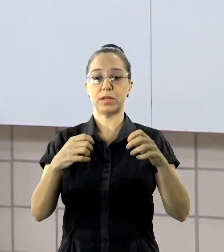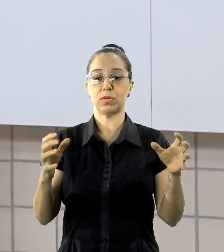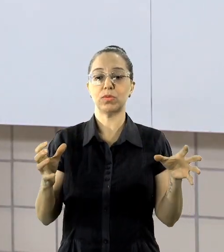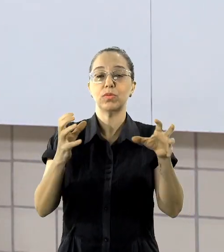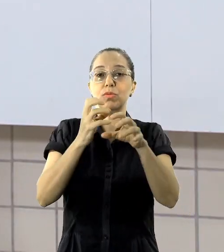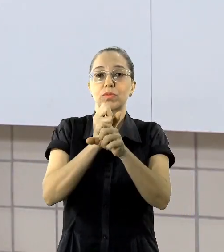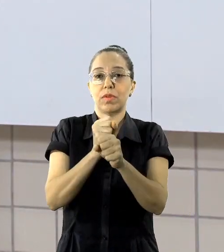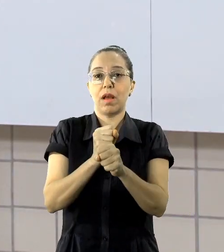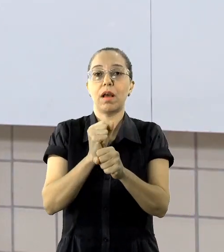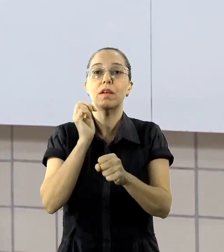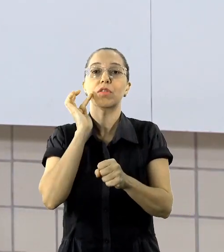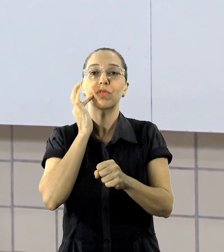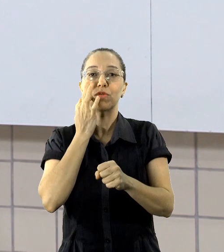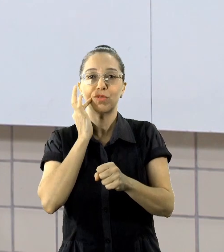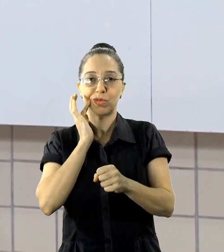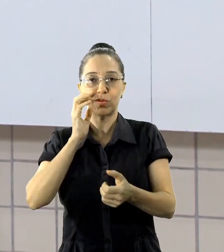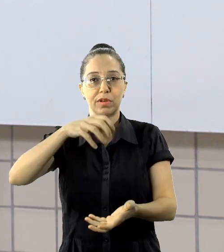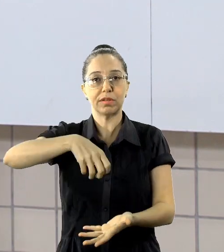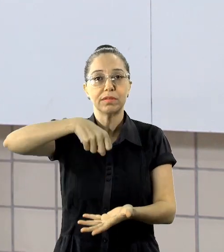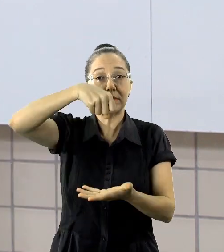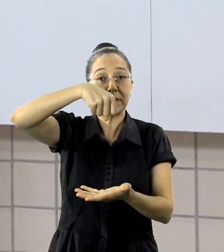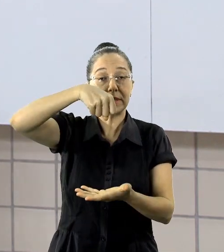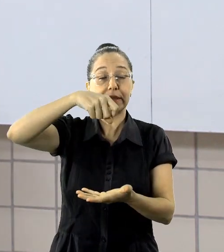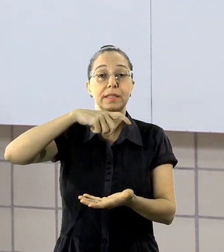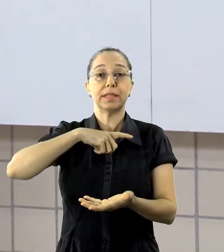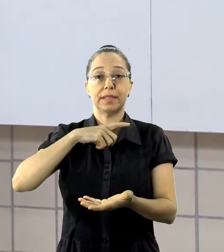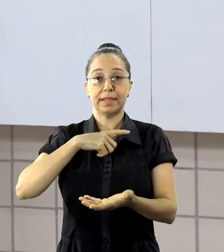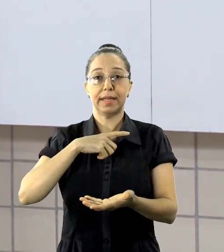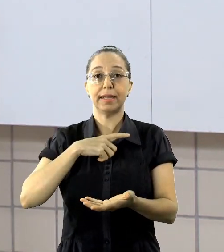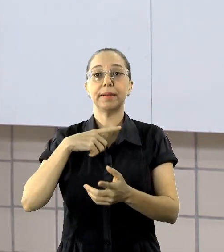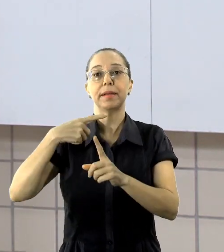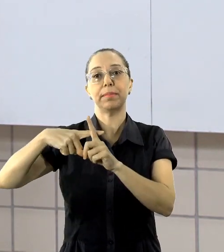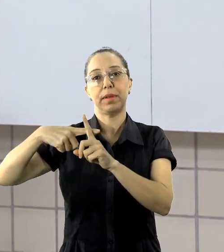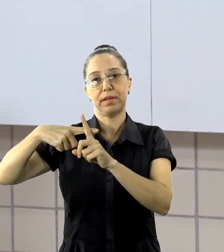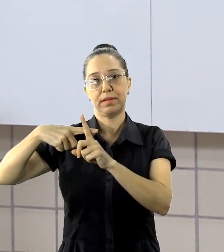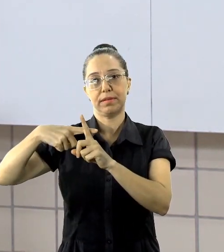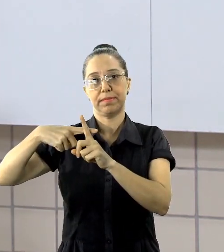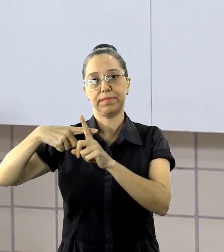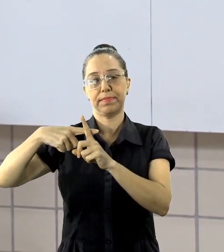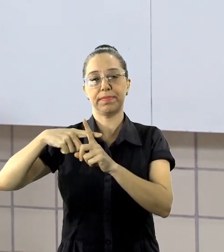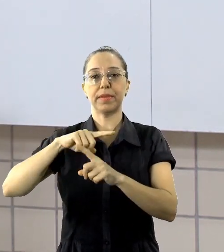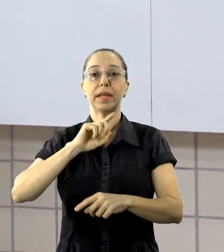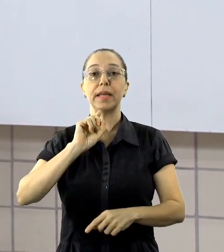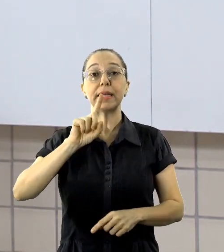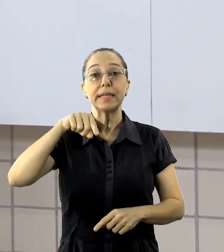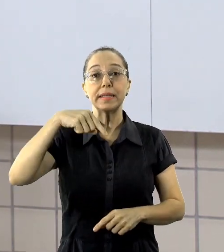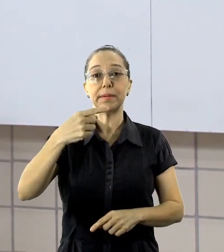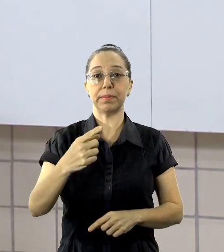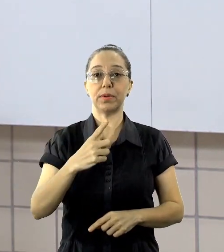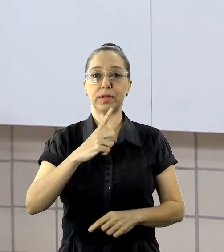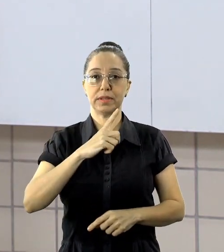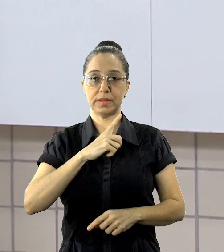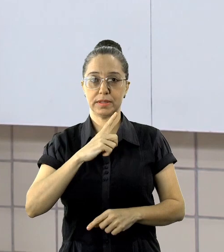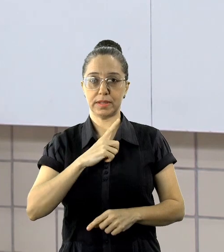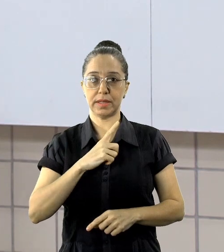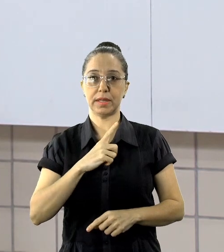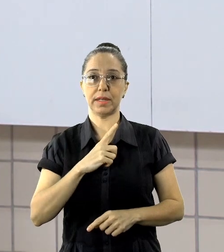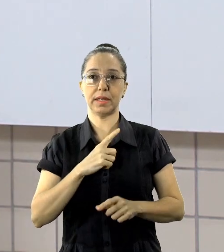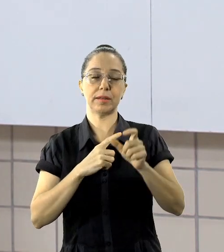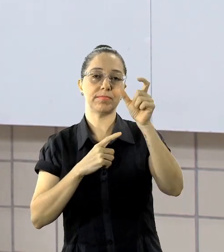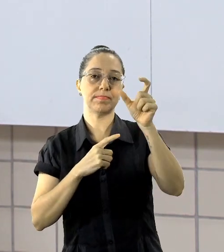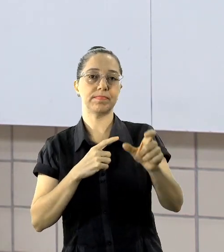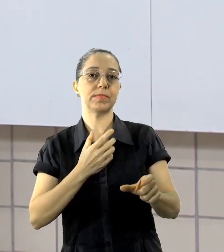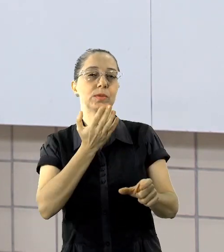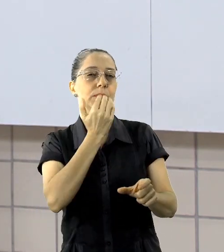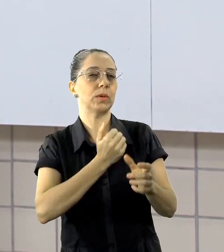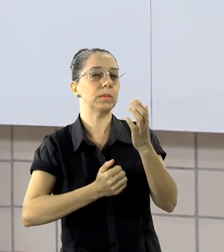juntar as frutas da cesta, nós utilizamos uma adição. Na segunda situação, onde o Bruno comeu as